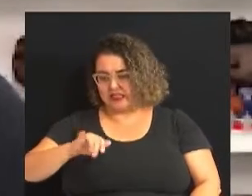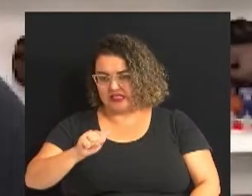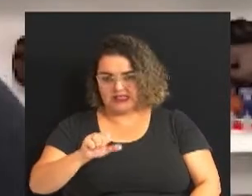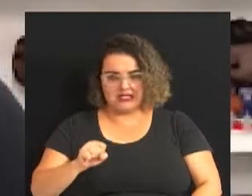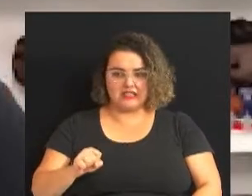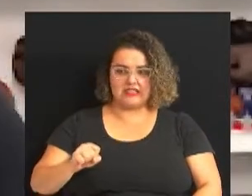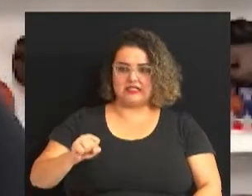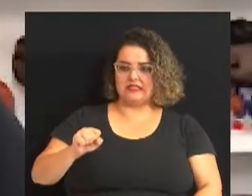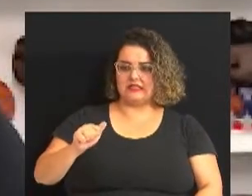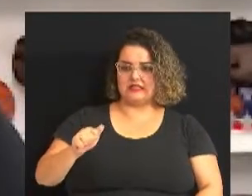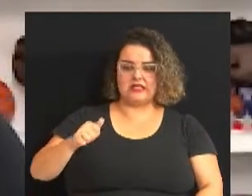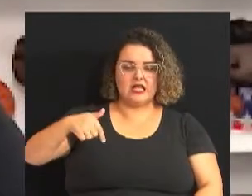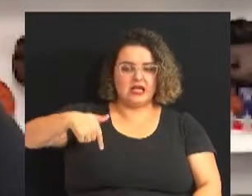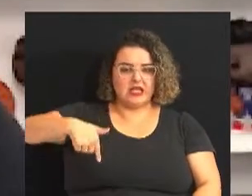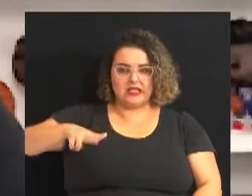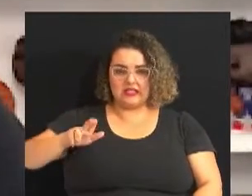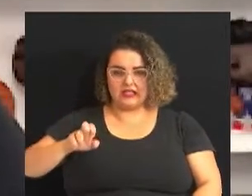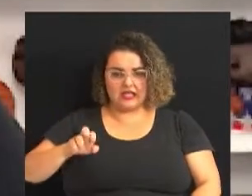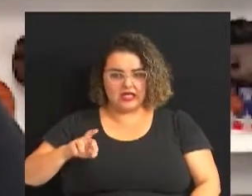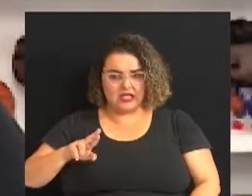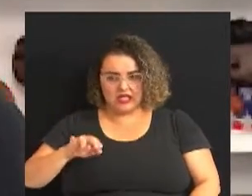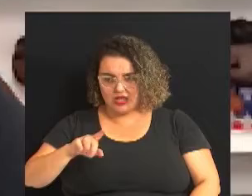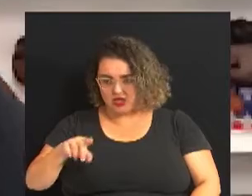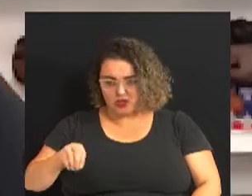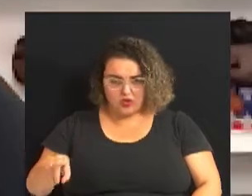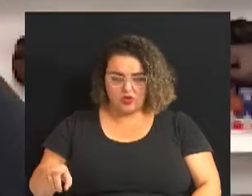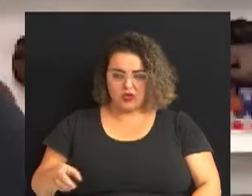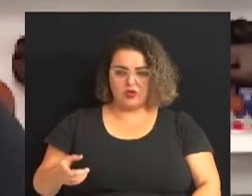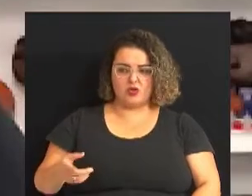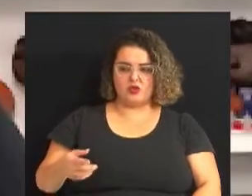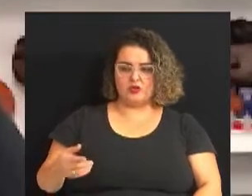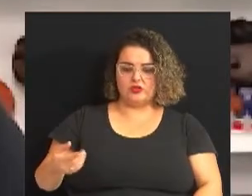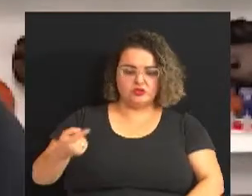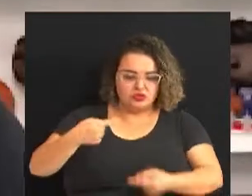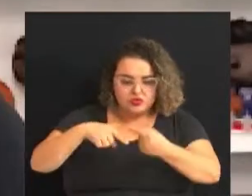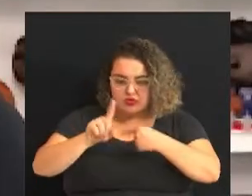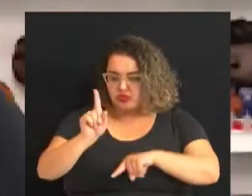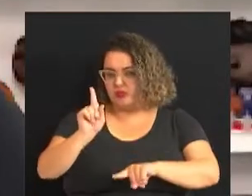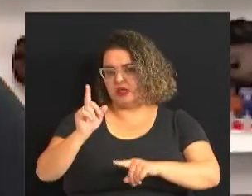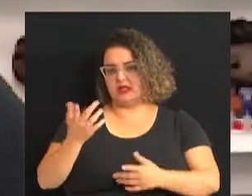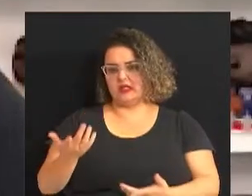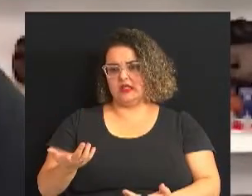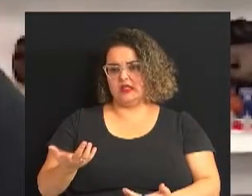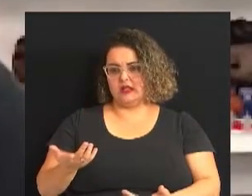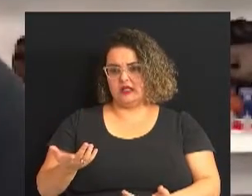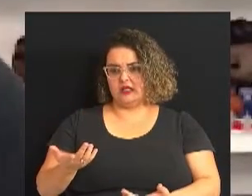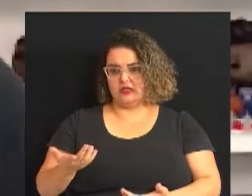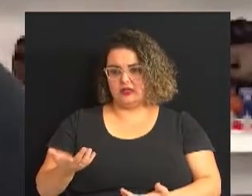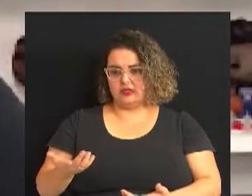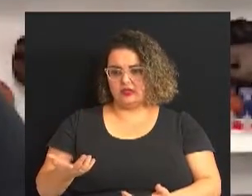os exemplos que a gente tem recente de superação, de